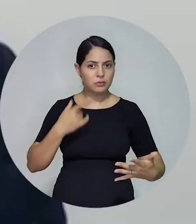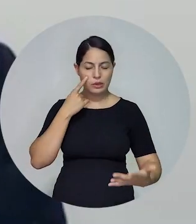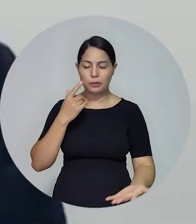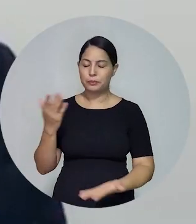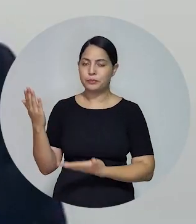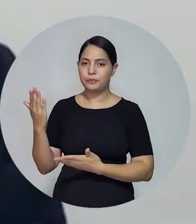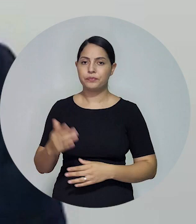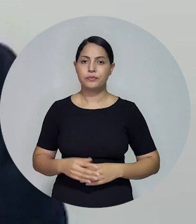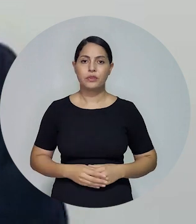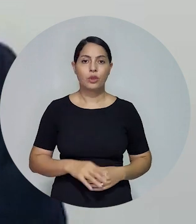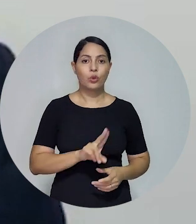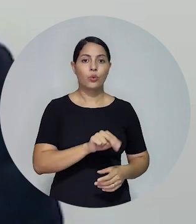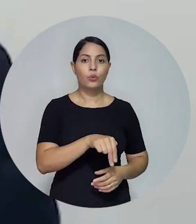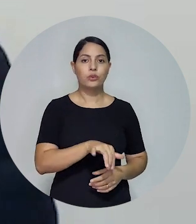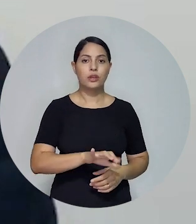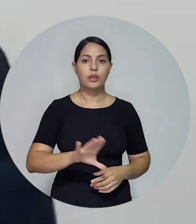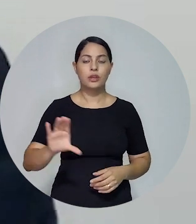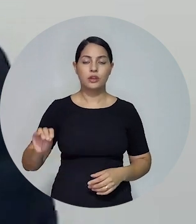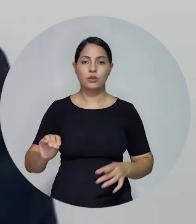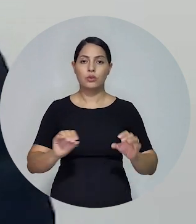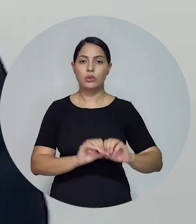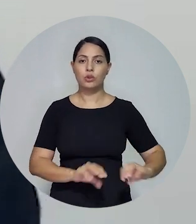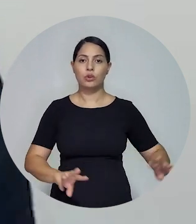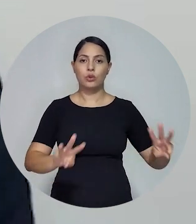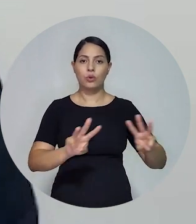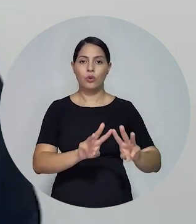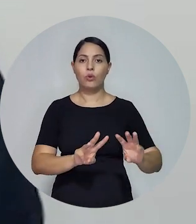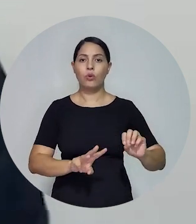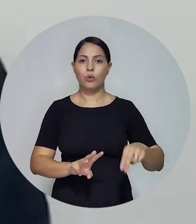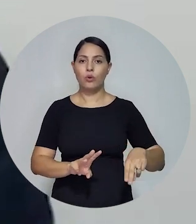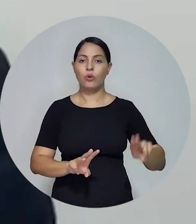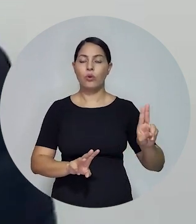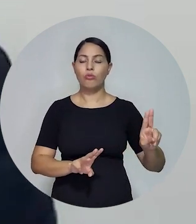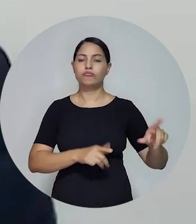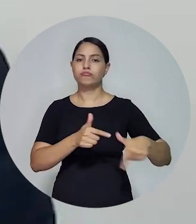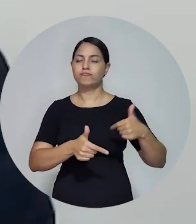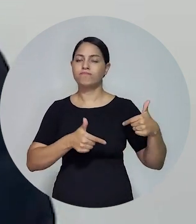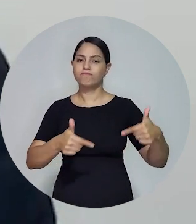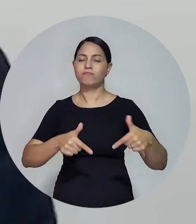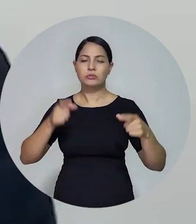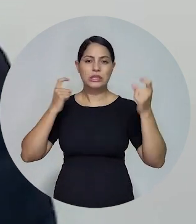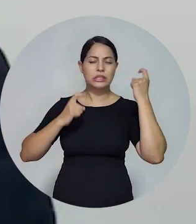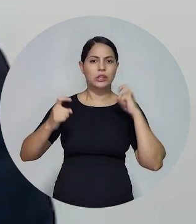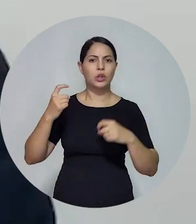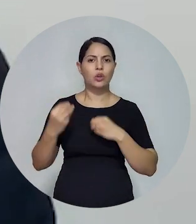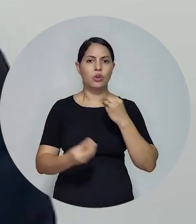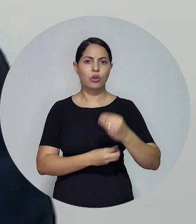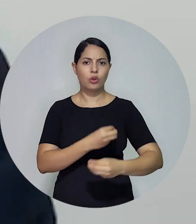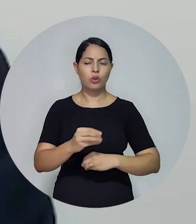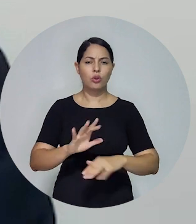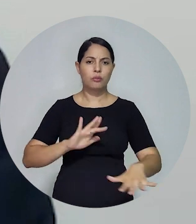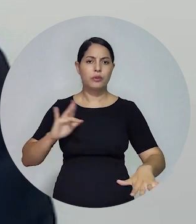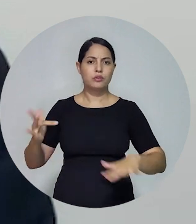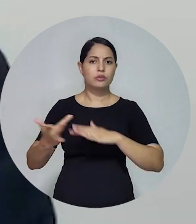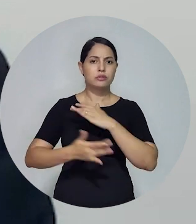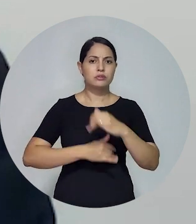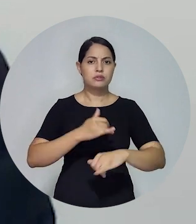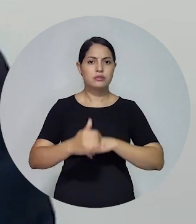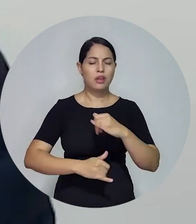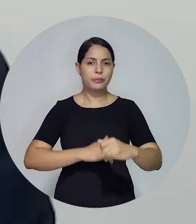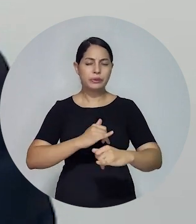a ONU, tem nos últimos anos se preocupado bastante com o impacto da internet, das